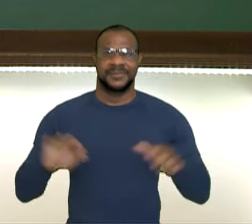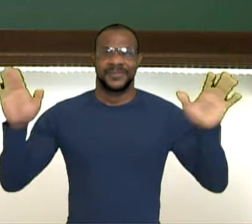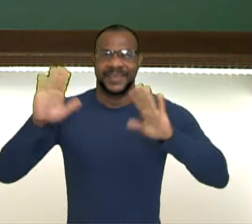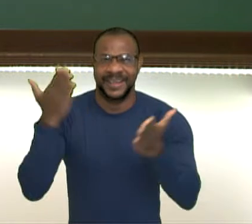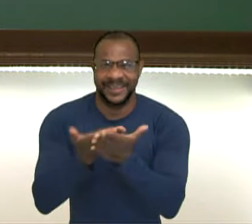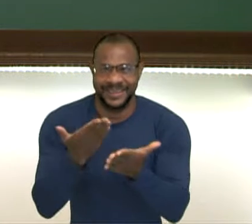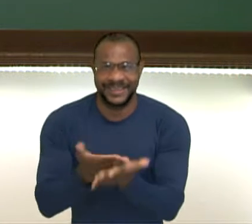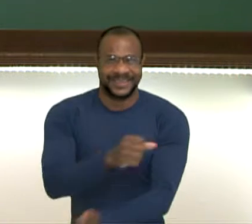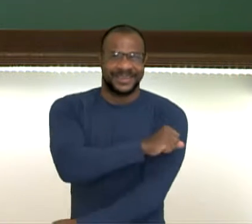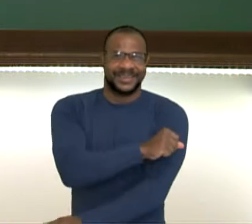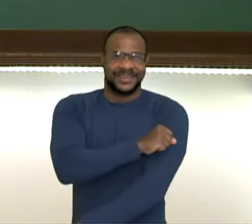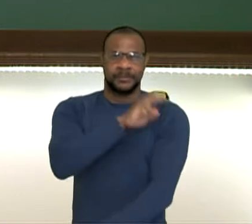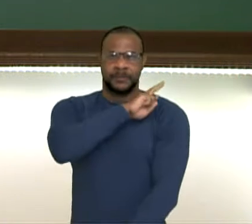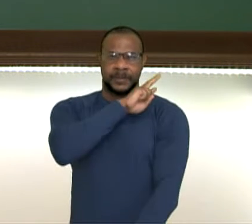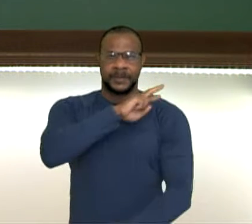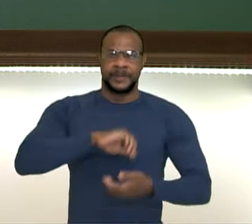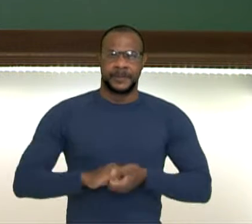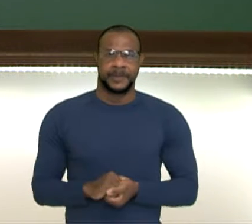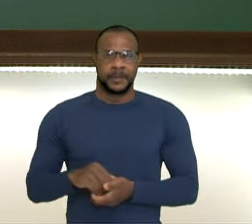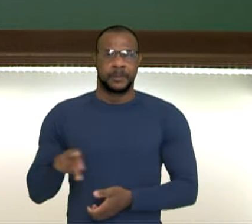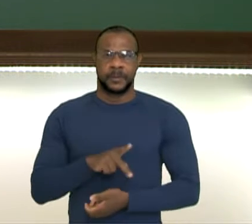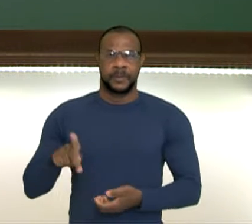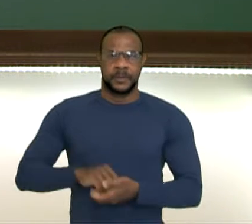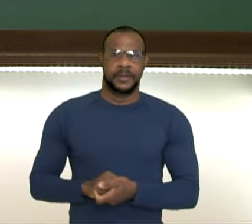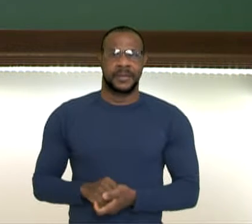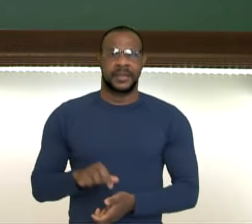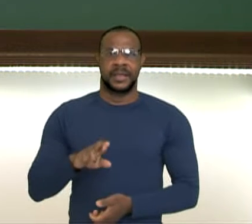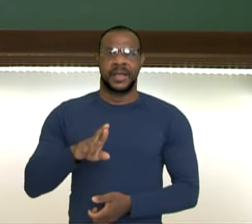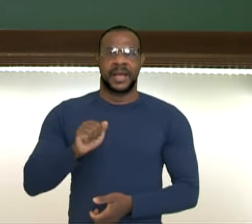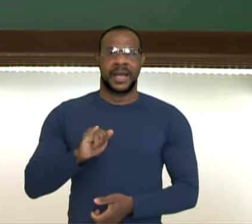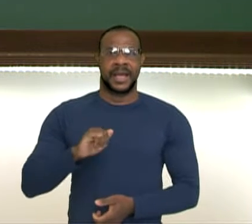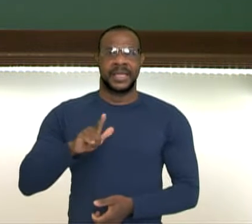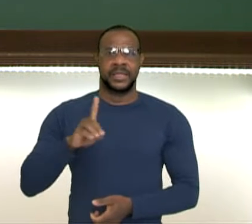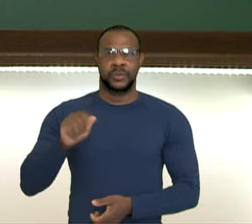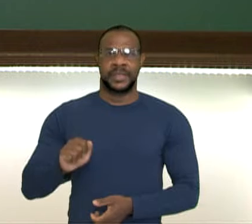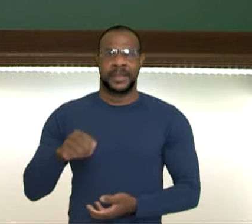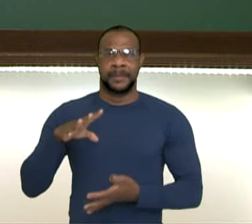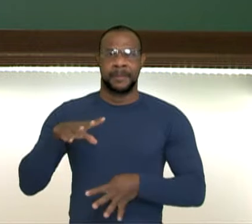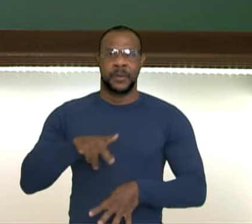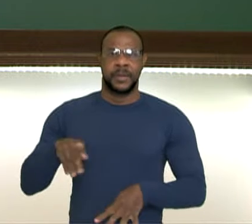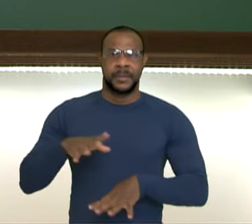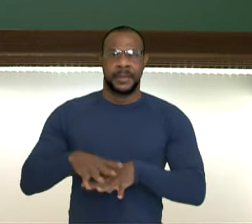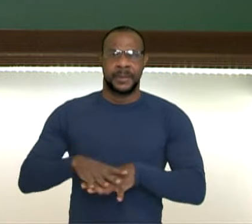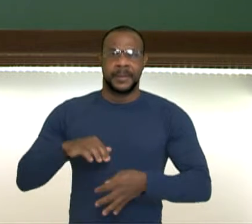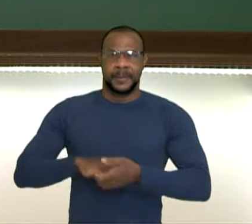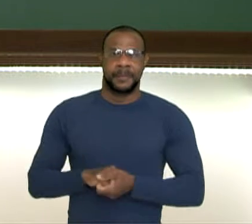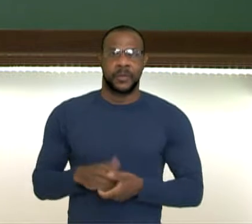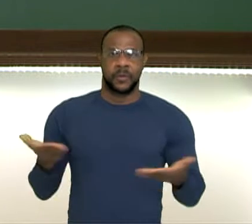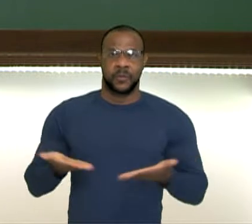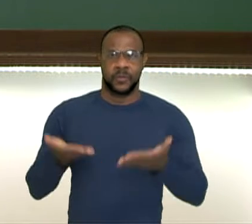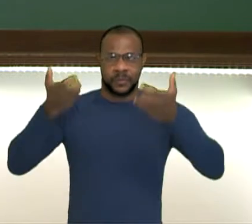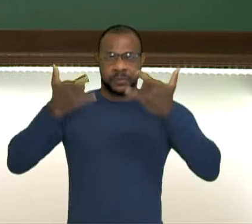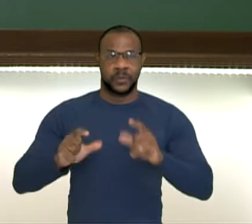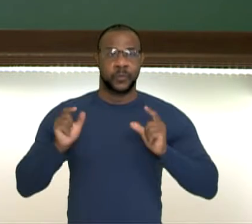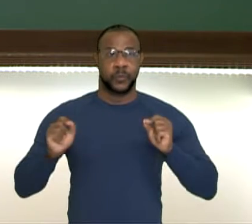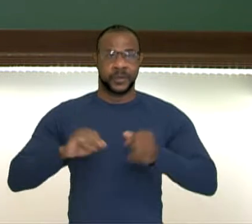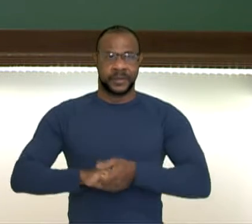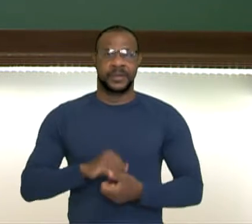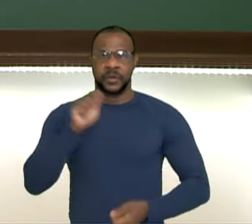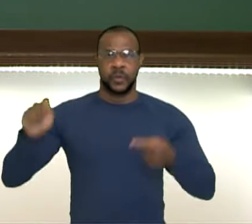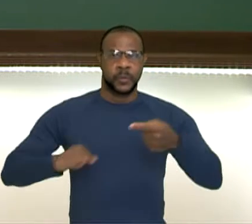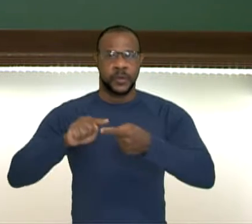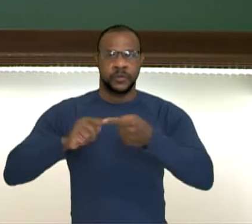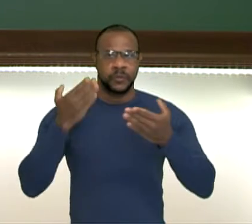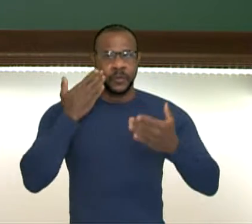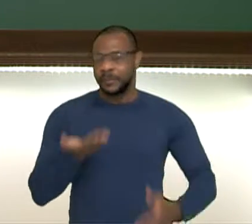Olá, alunos da segunda série. Eu sou a professora Railda, de Matemática, e estarei com vocês na aula de hoje. Então, vamos lá para os